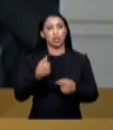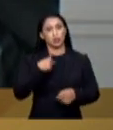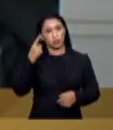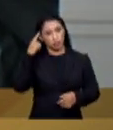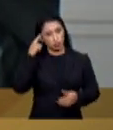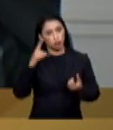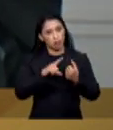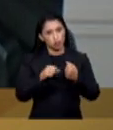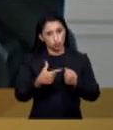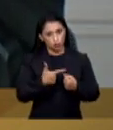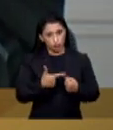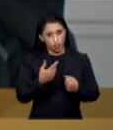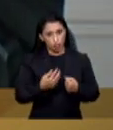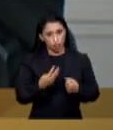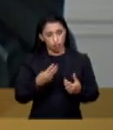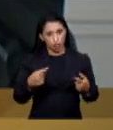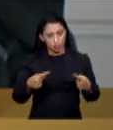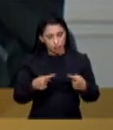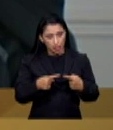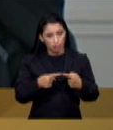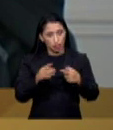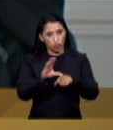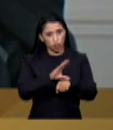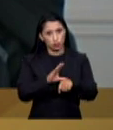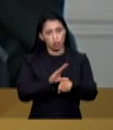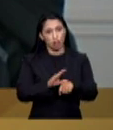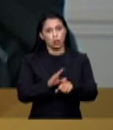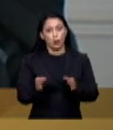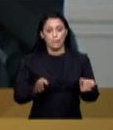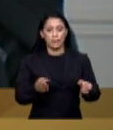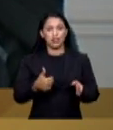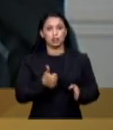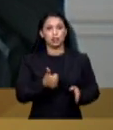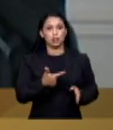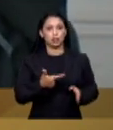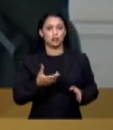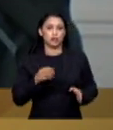artigo 23, que prevê o prazo de 120 dias.